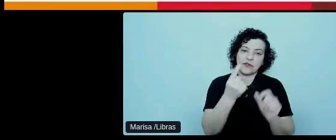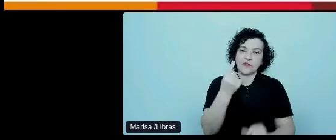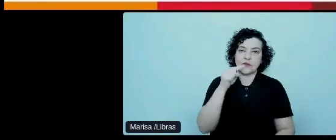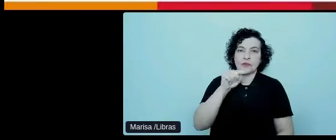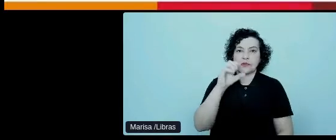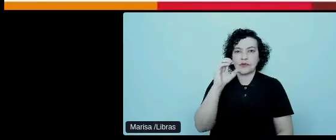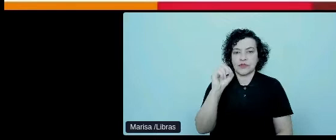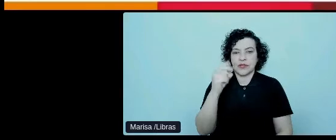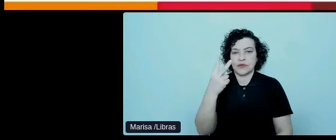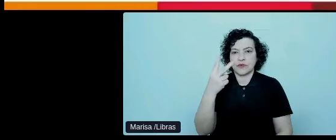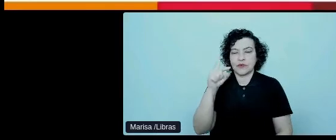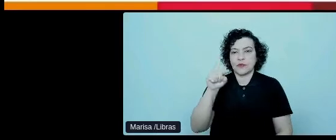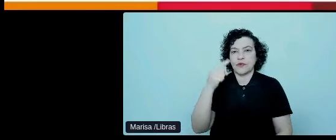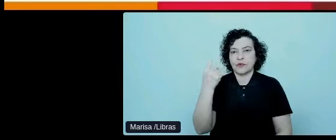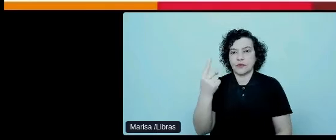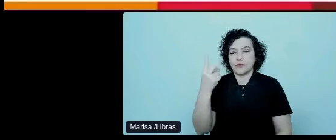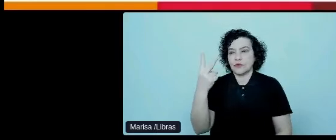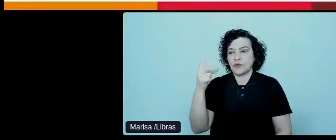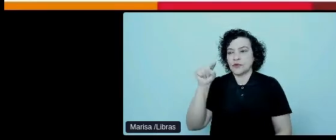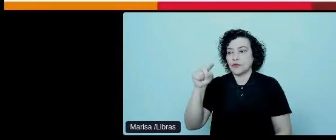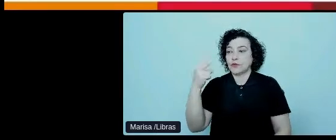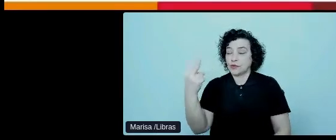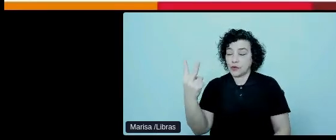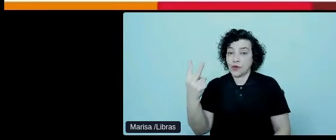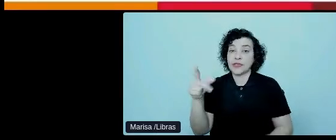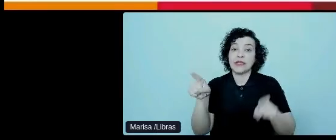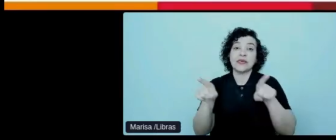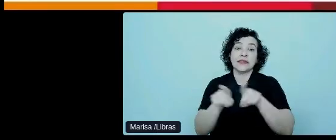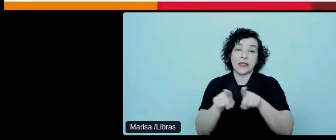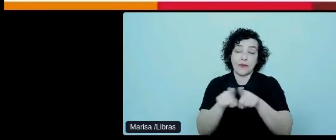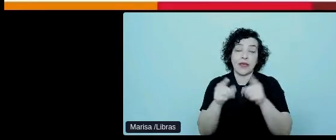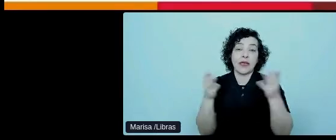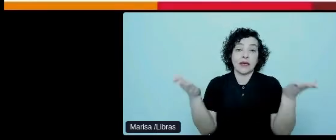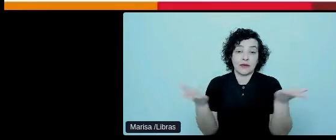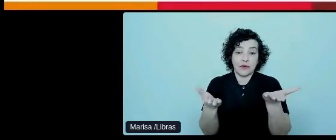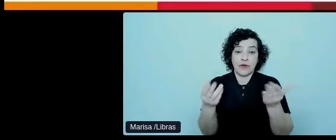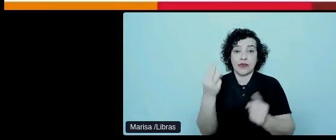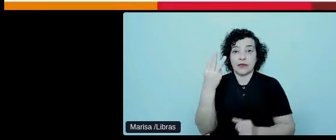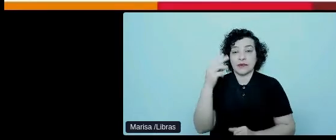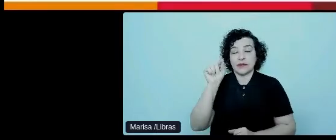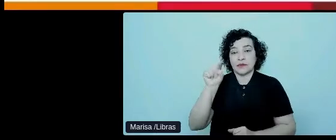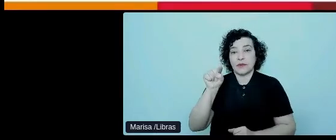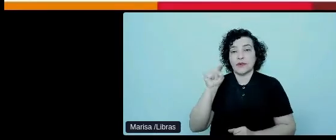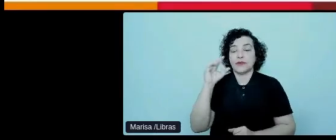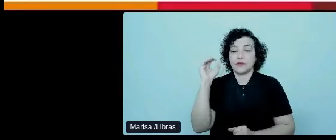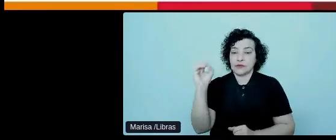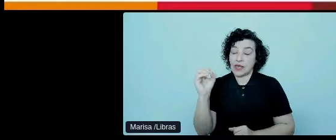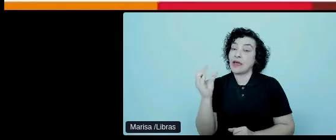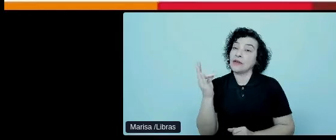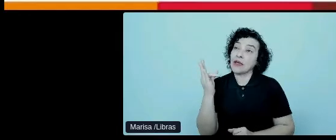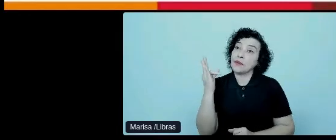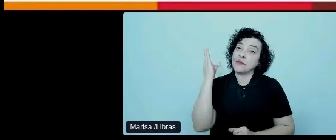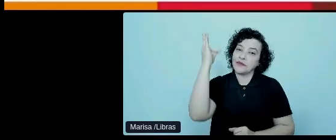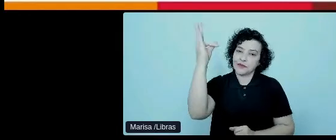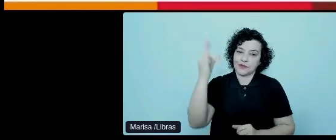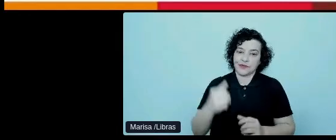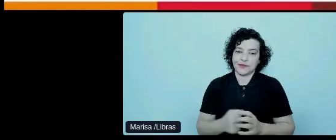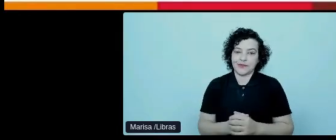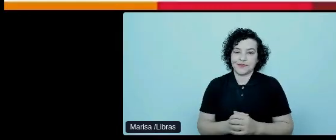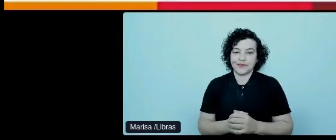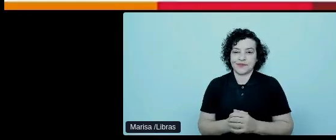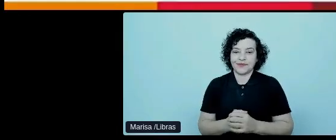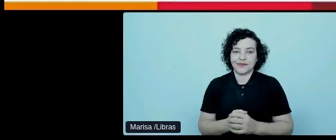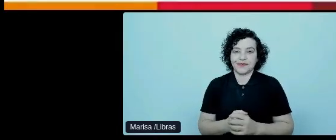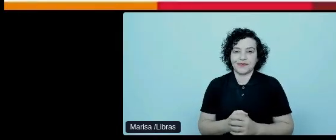2.1, 2.2 e, por fim, a 3.0, que aí é uma projeção para o futuro. Pode passar, por favor, Isa.